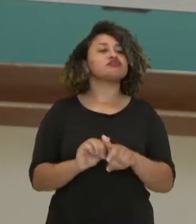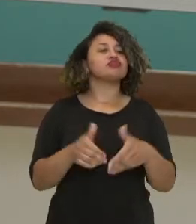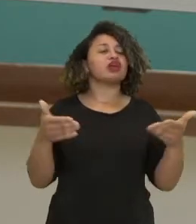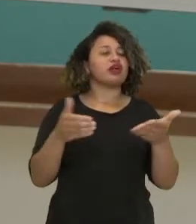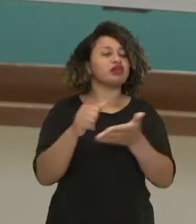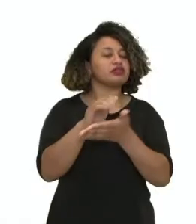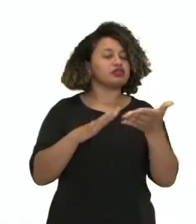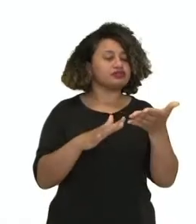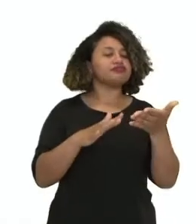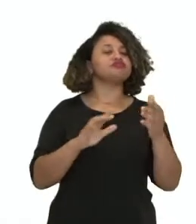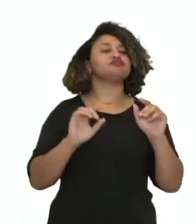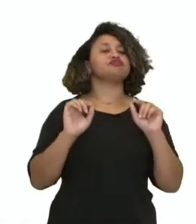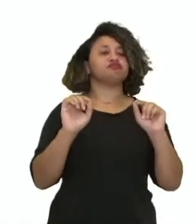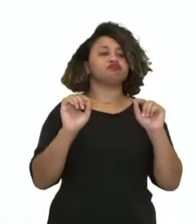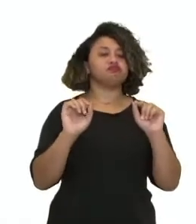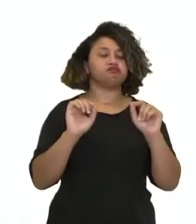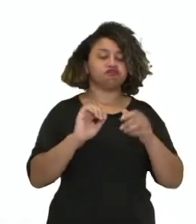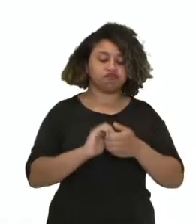Exercícios.